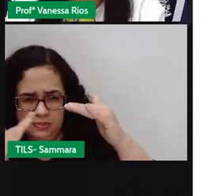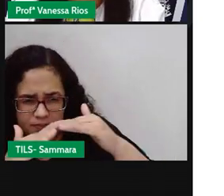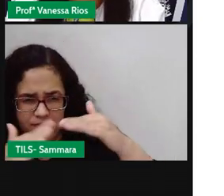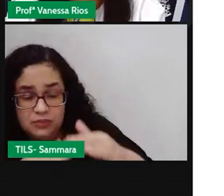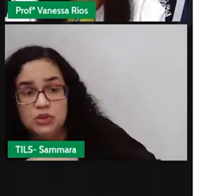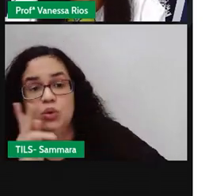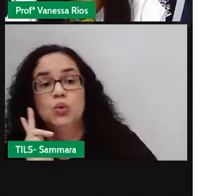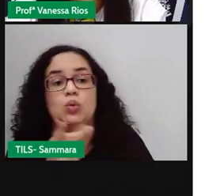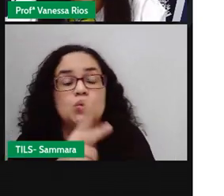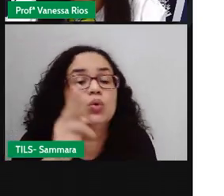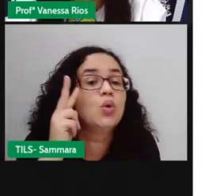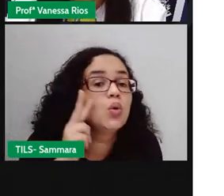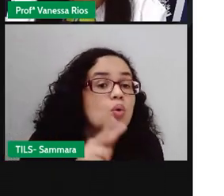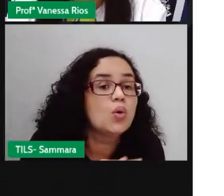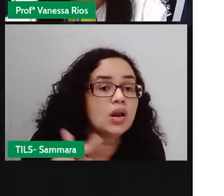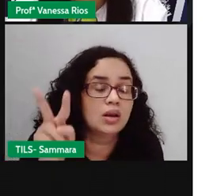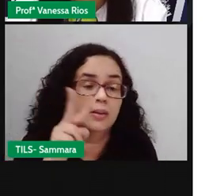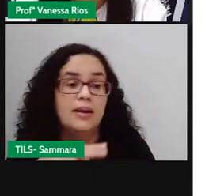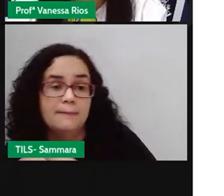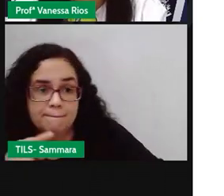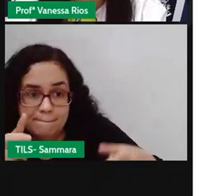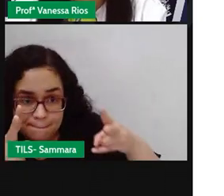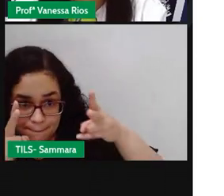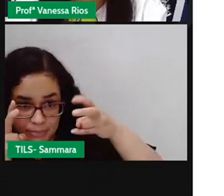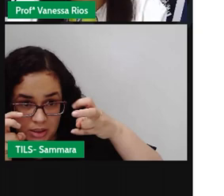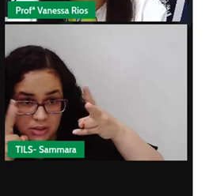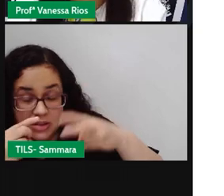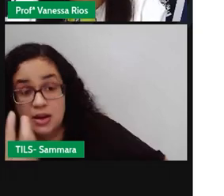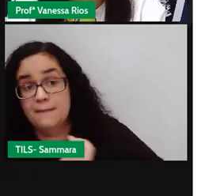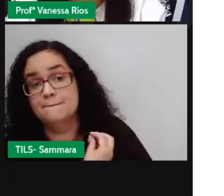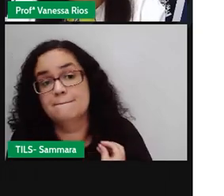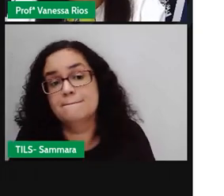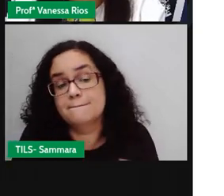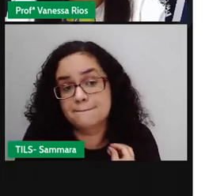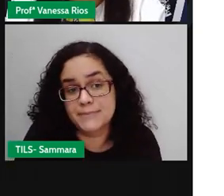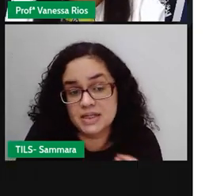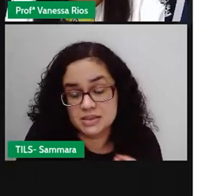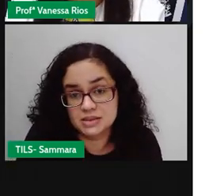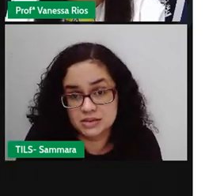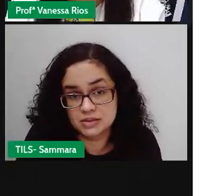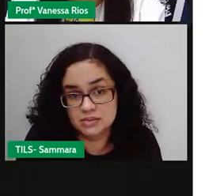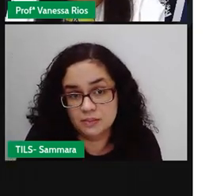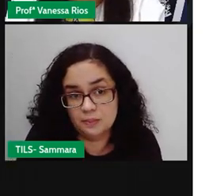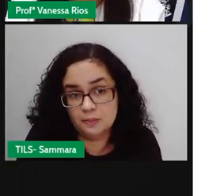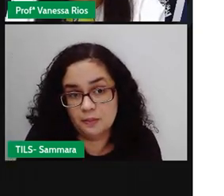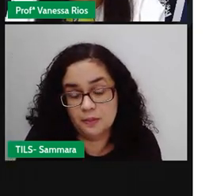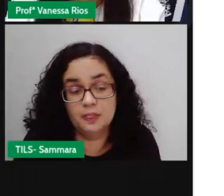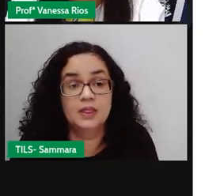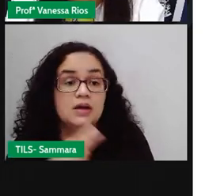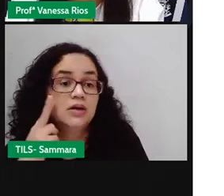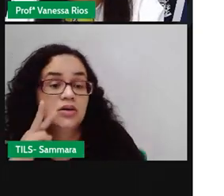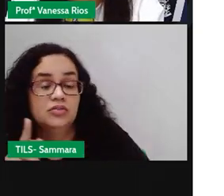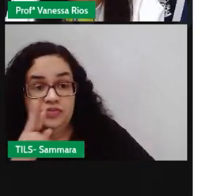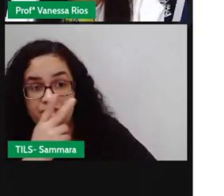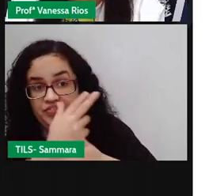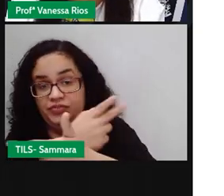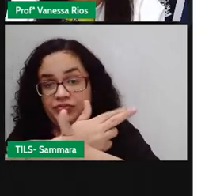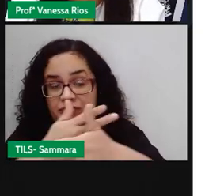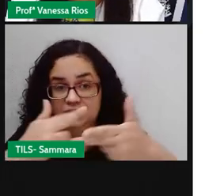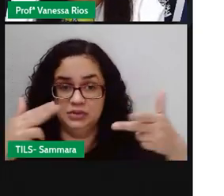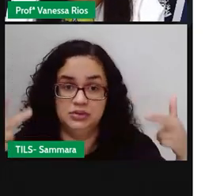e continuar olhando ao redor, vão perceber ainda a presença de materiais aparecendo em